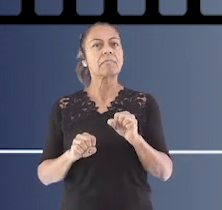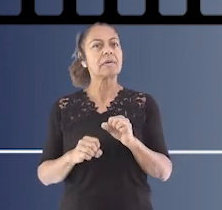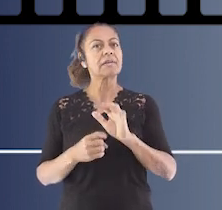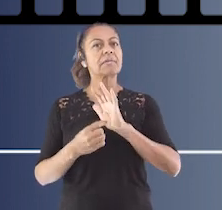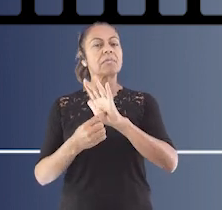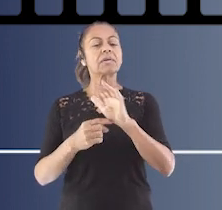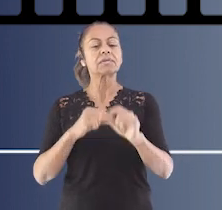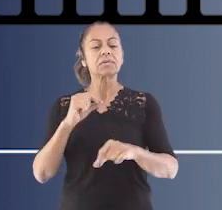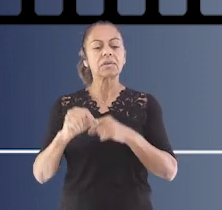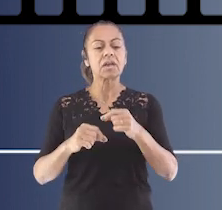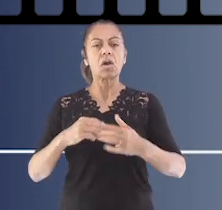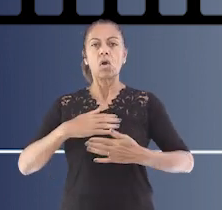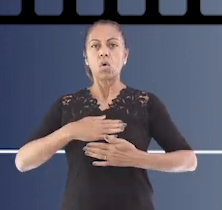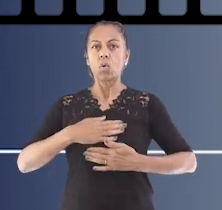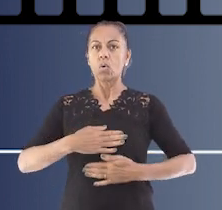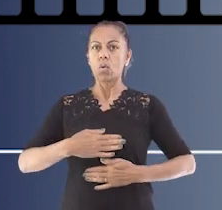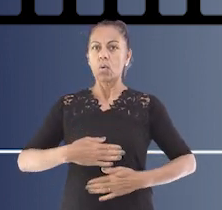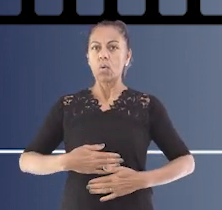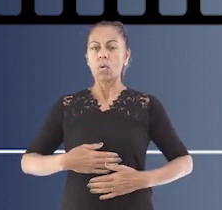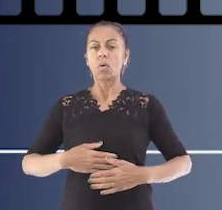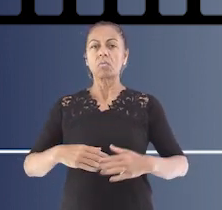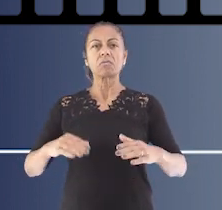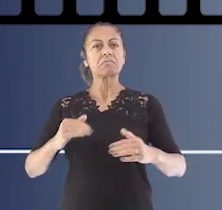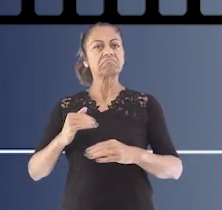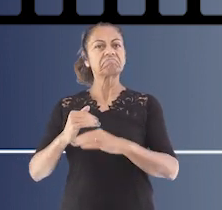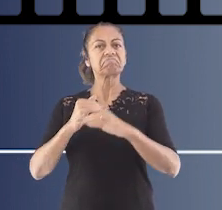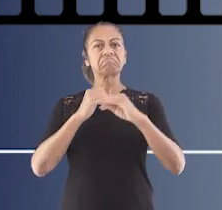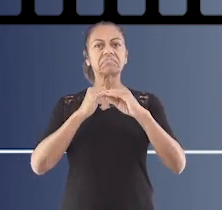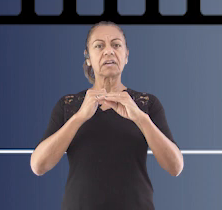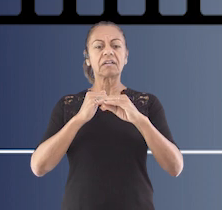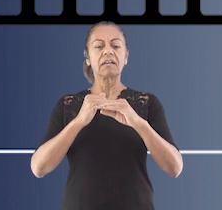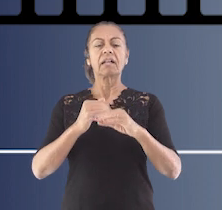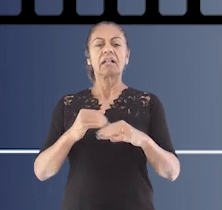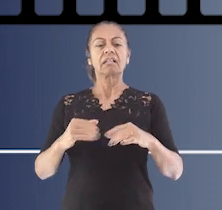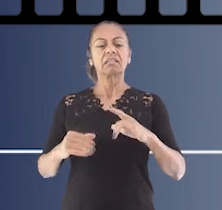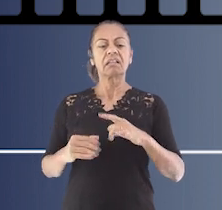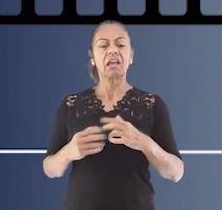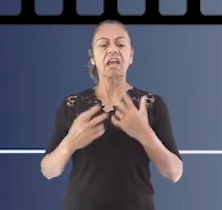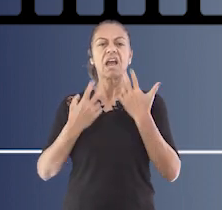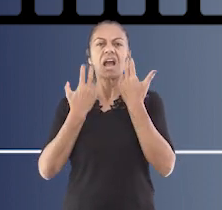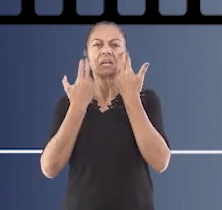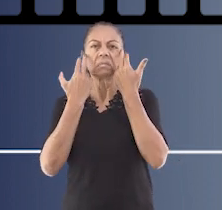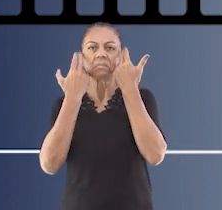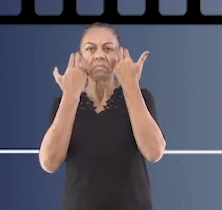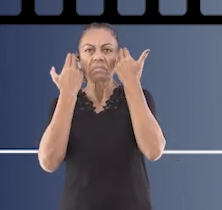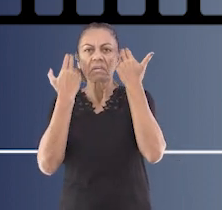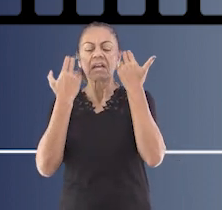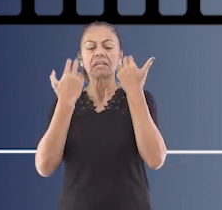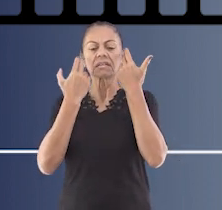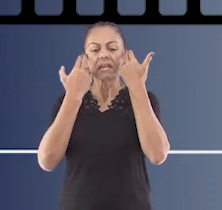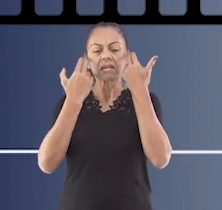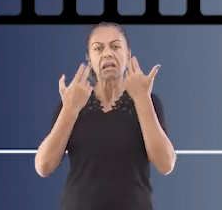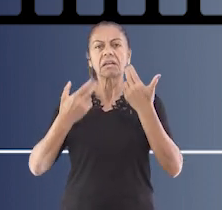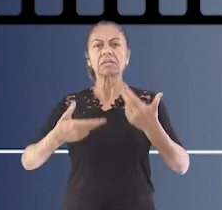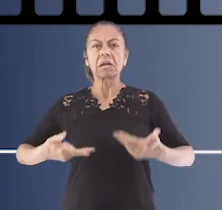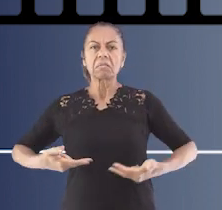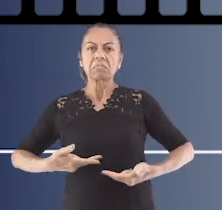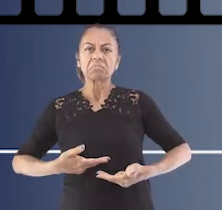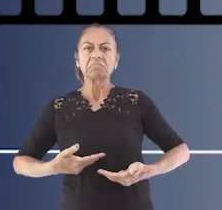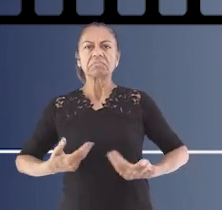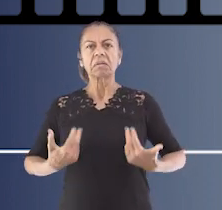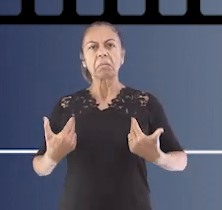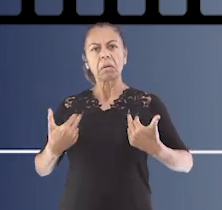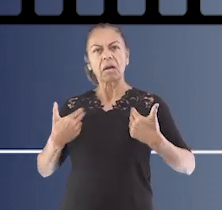sociais e a ascensão dos influenciadores digitais, todos os dias é reforçado o estereótipo